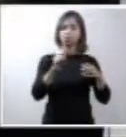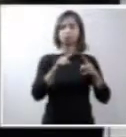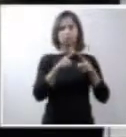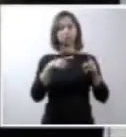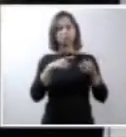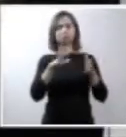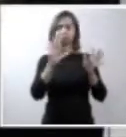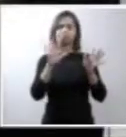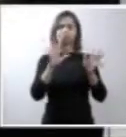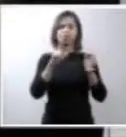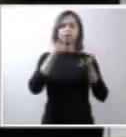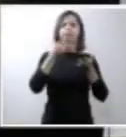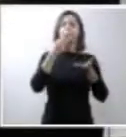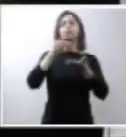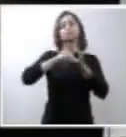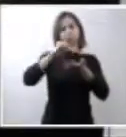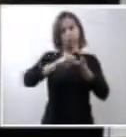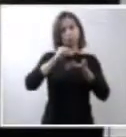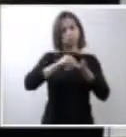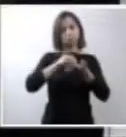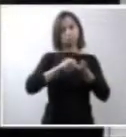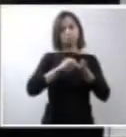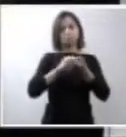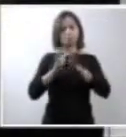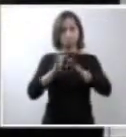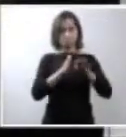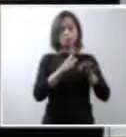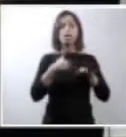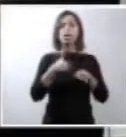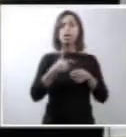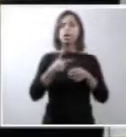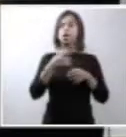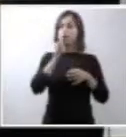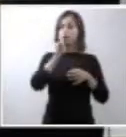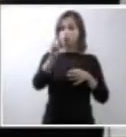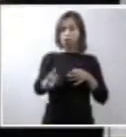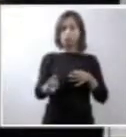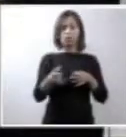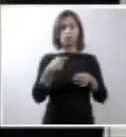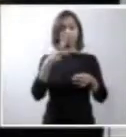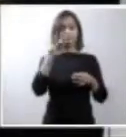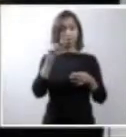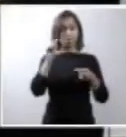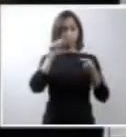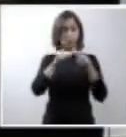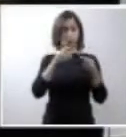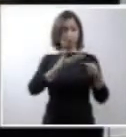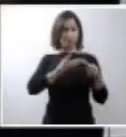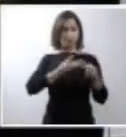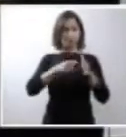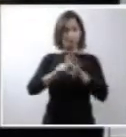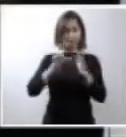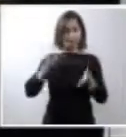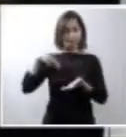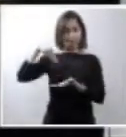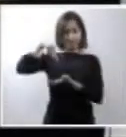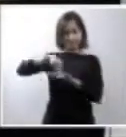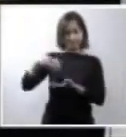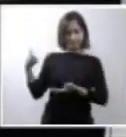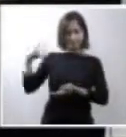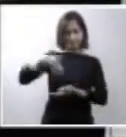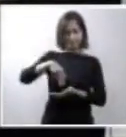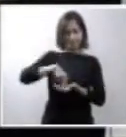um comprometimento da hipófise. Eu diria ao senhor que, do ponto de vista dos colegas que me antecederam, e até o